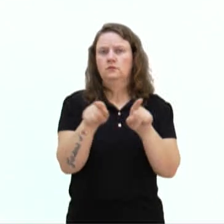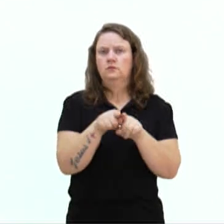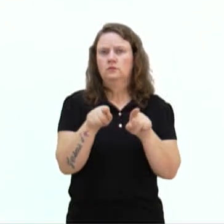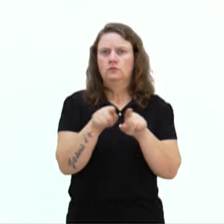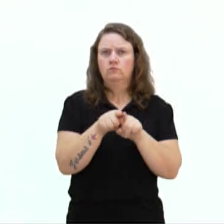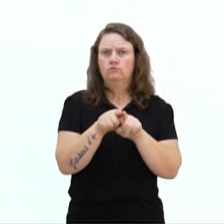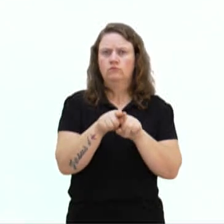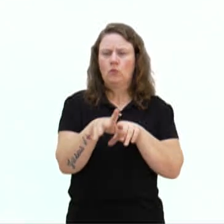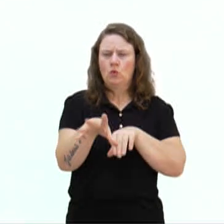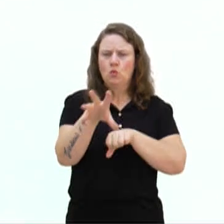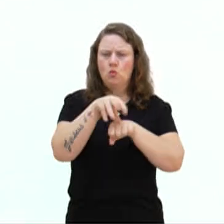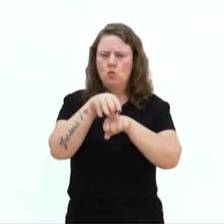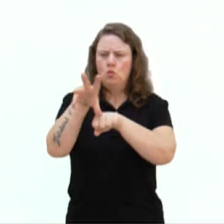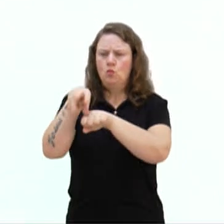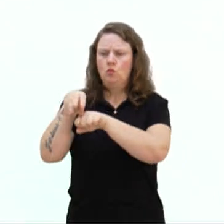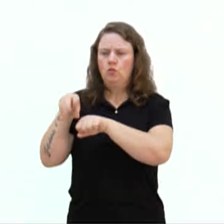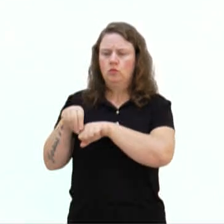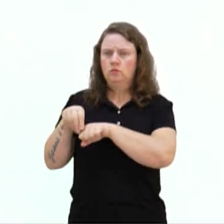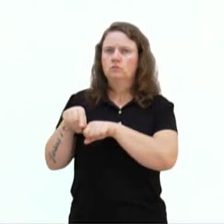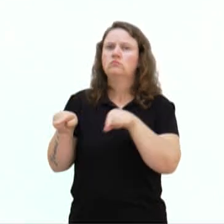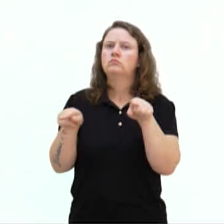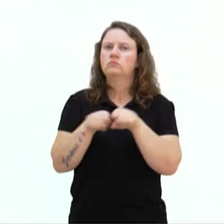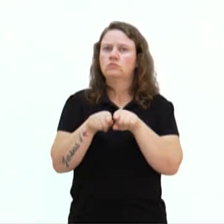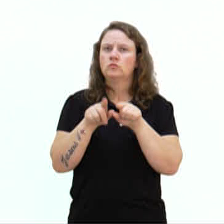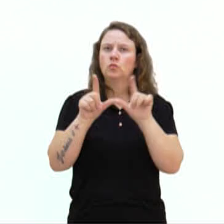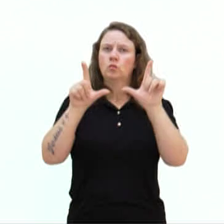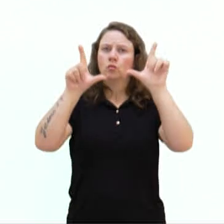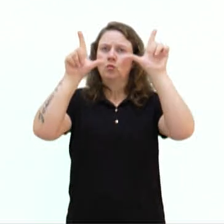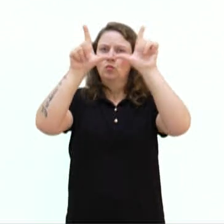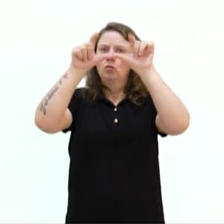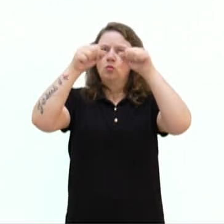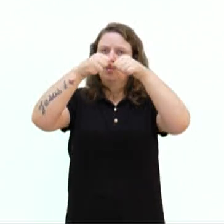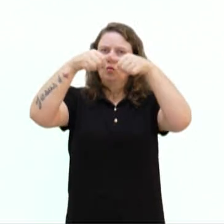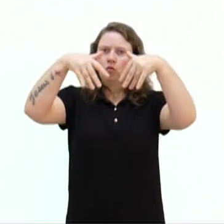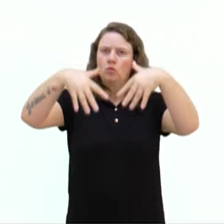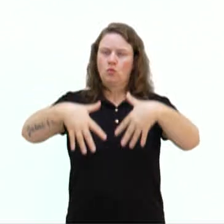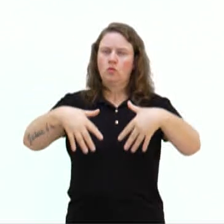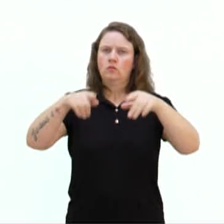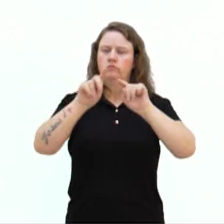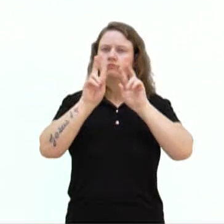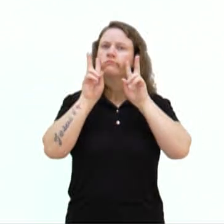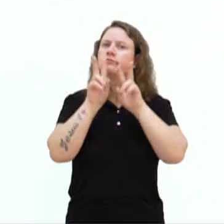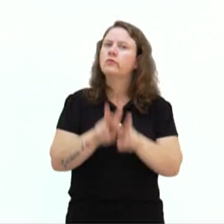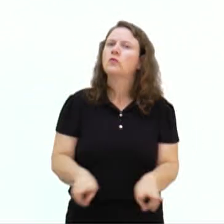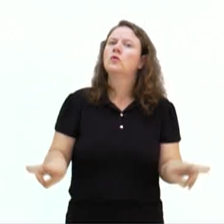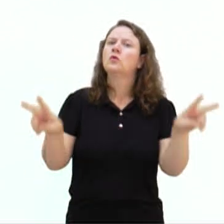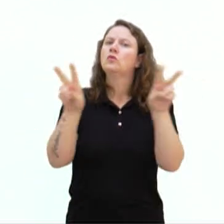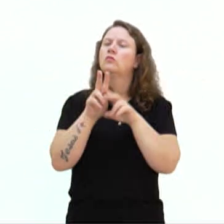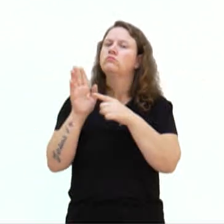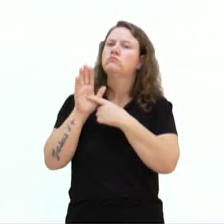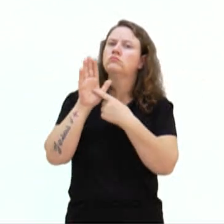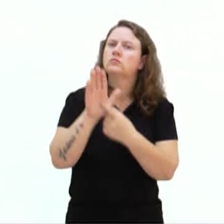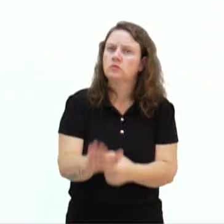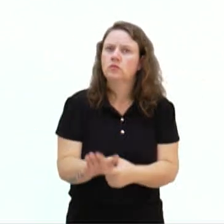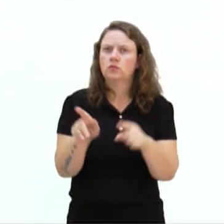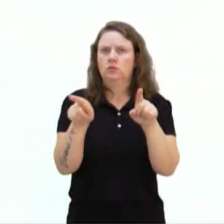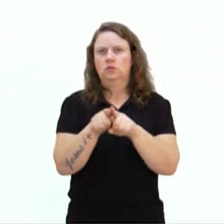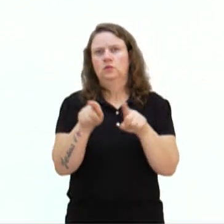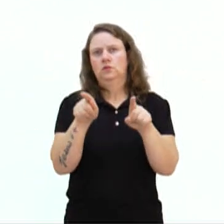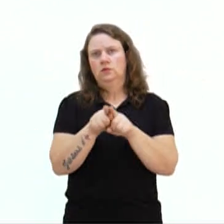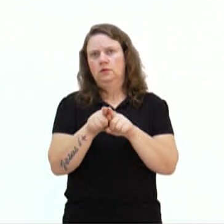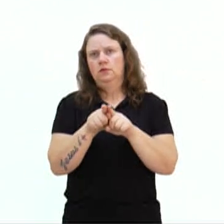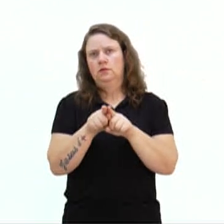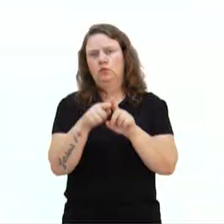domínio. Então, essencialmente, o mapa conceitual transmite visualmente um conjunto de proposições sobre um